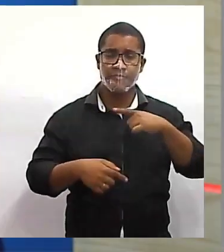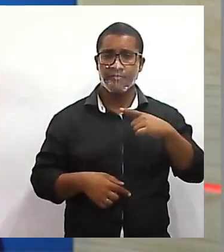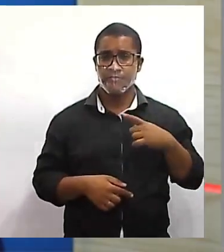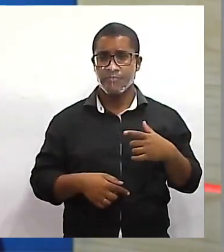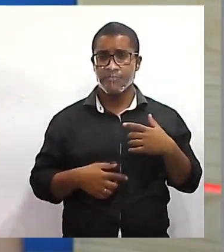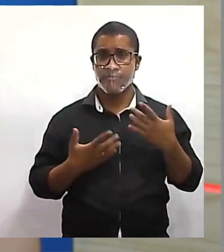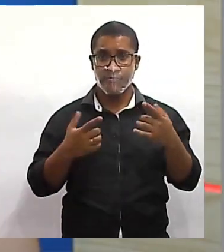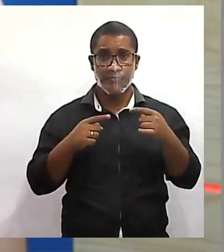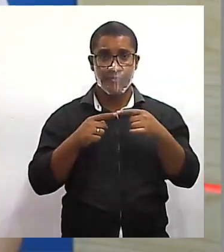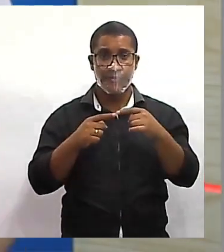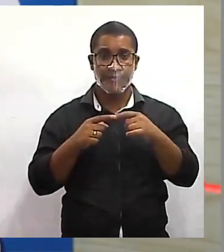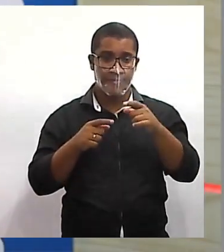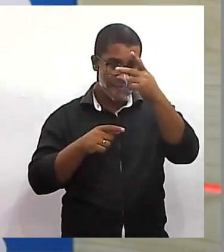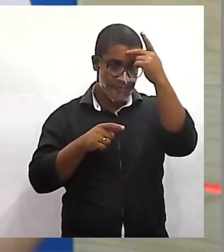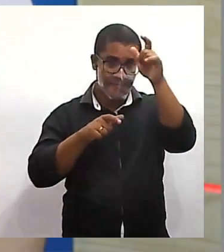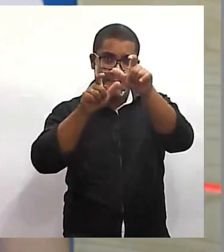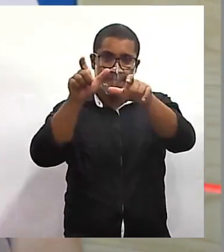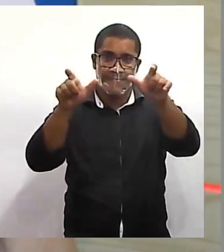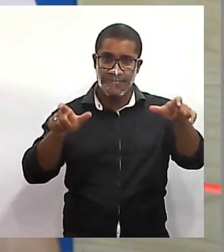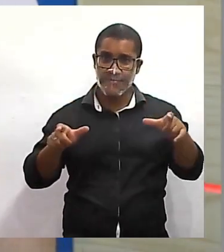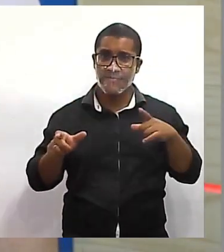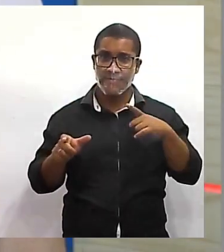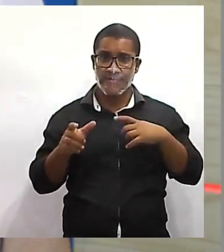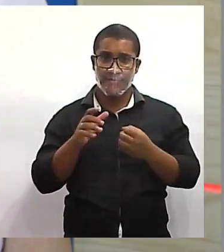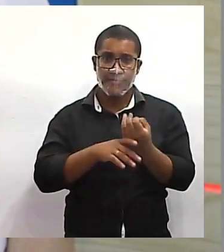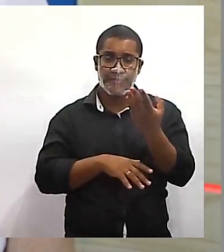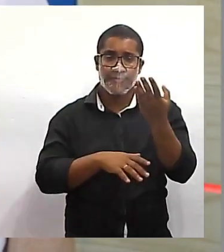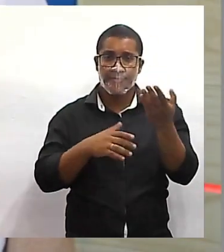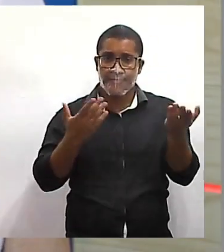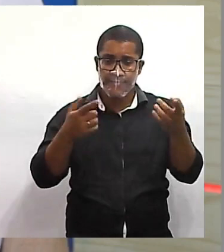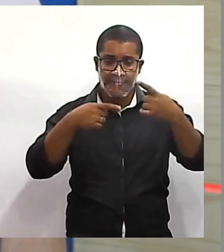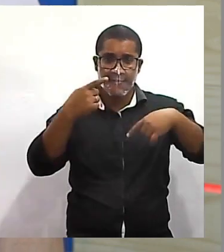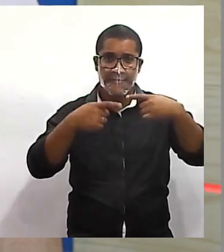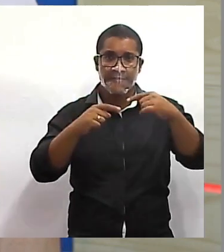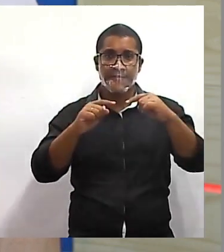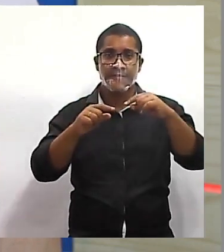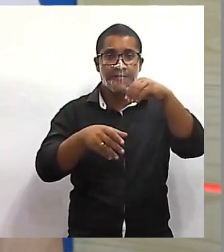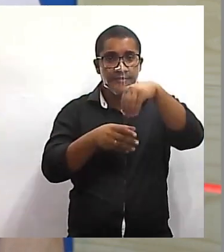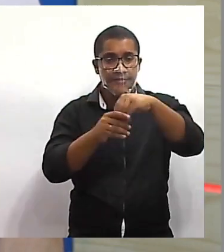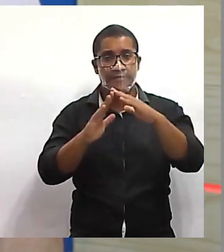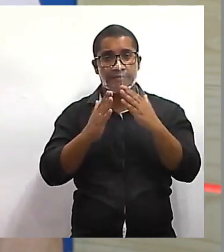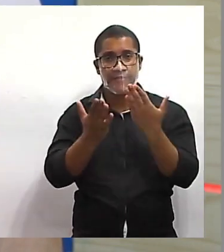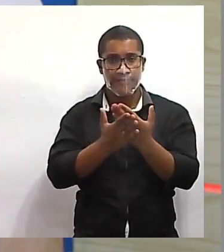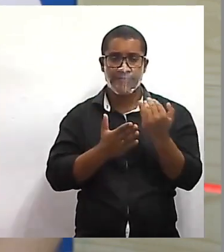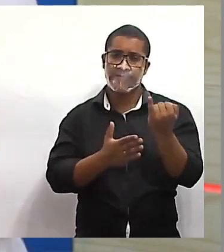para a cidadania. Então, é importante esse exercício da política também dentro do espaço